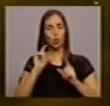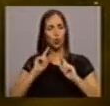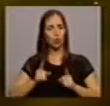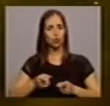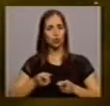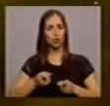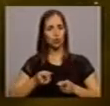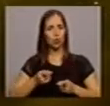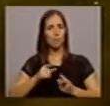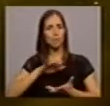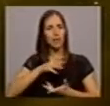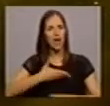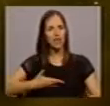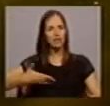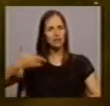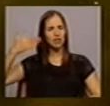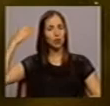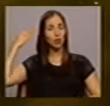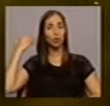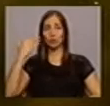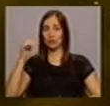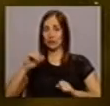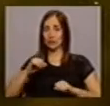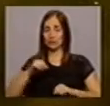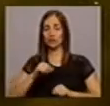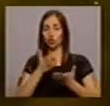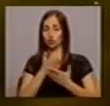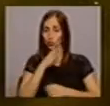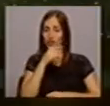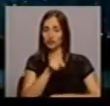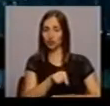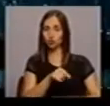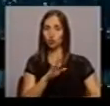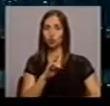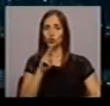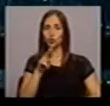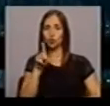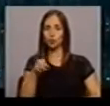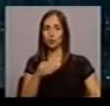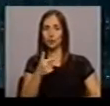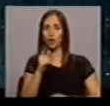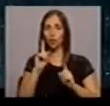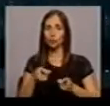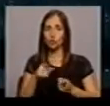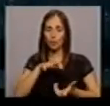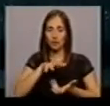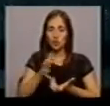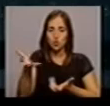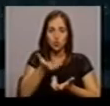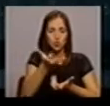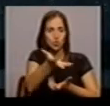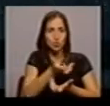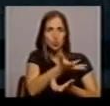mais antigo, não é? É o mais antigo, é o que diz este estudo. Começou muito cedo a atrair material para si, e o problema é que os estudos que nós